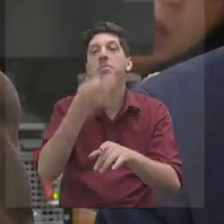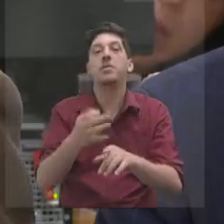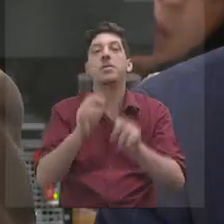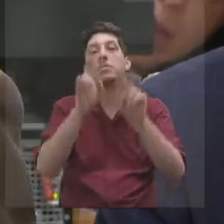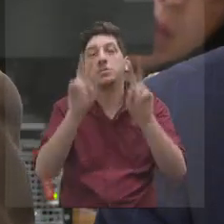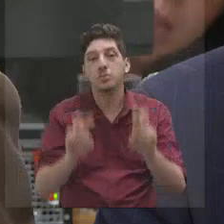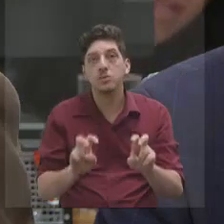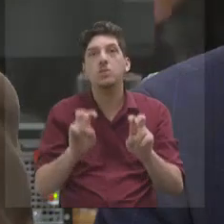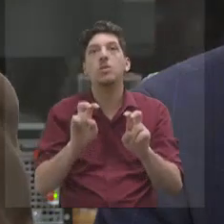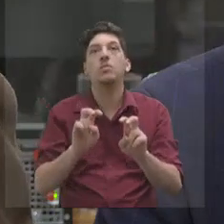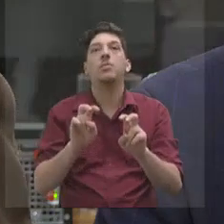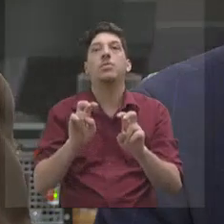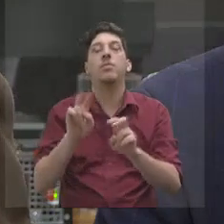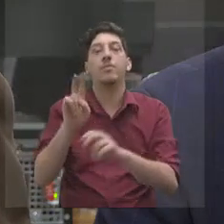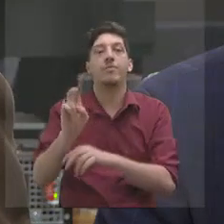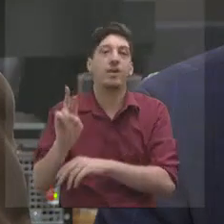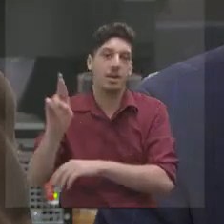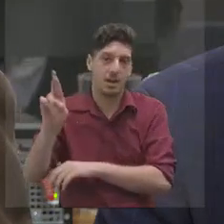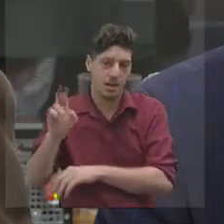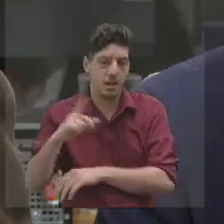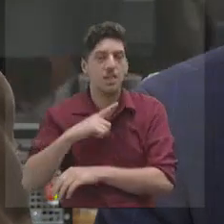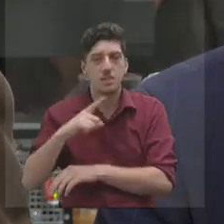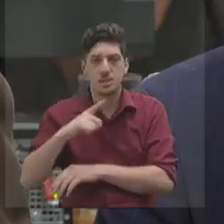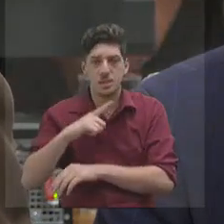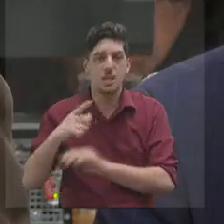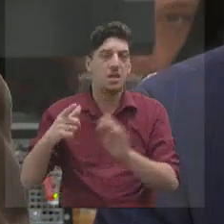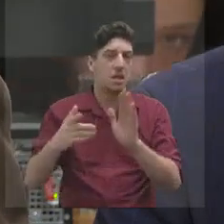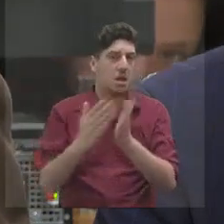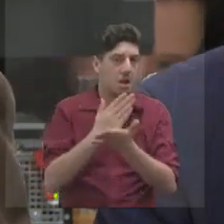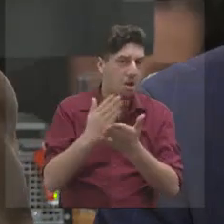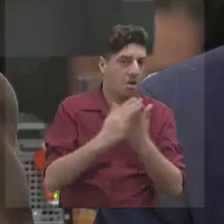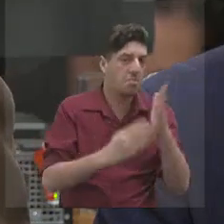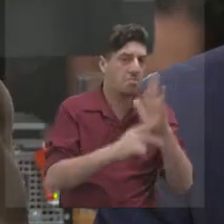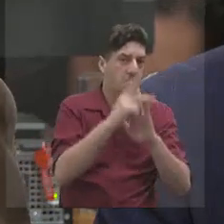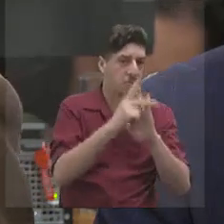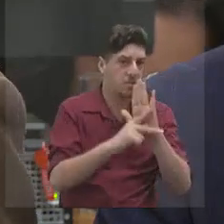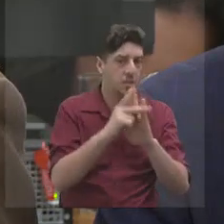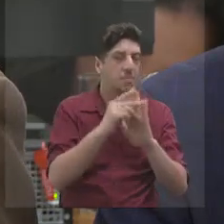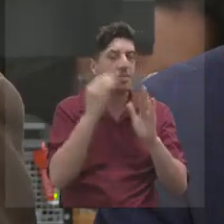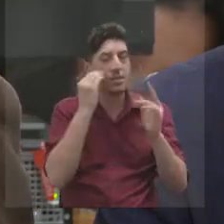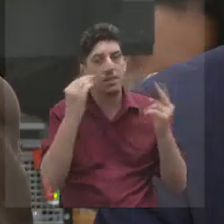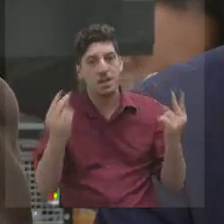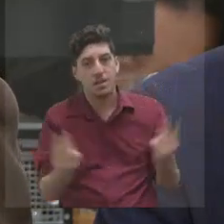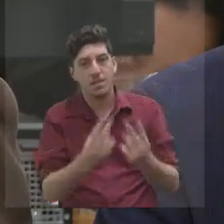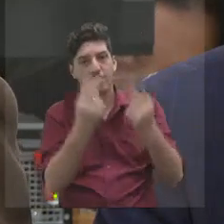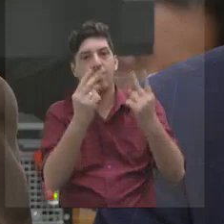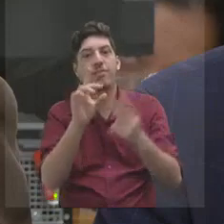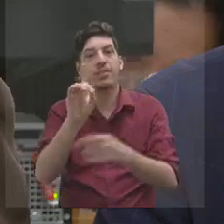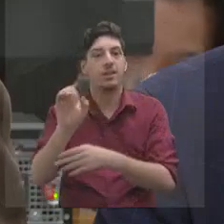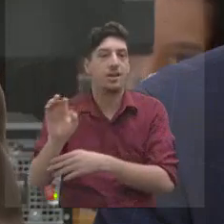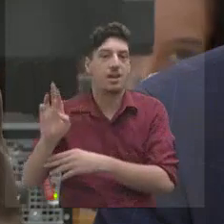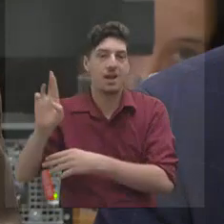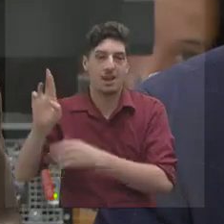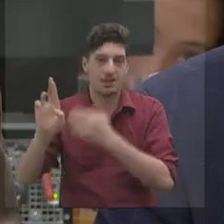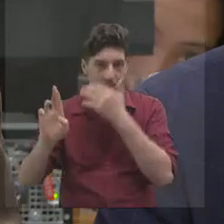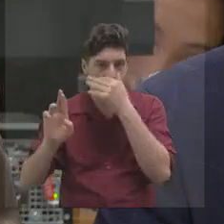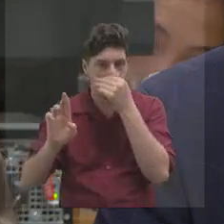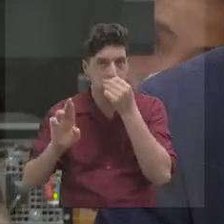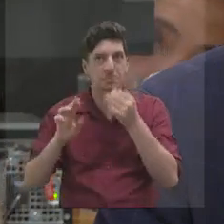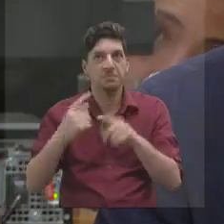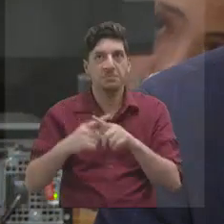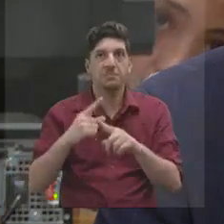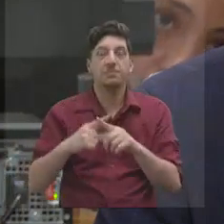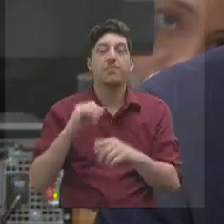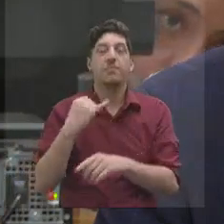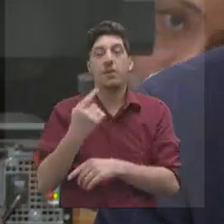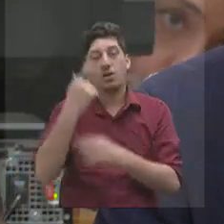o Dr né se há um projeto de valorização do Day porque se nós consideramos hoje